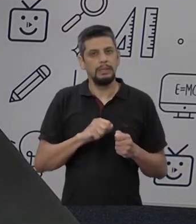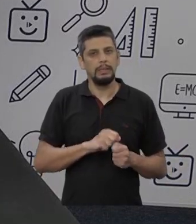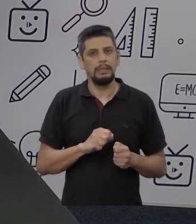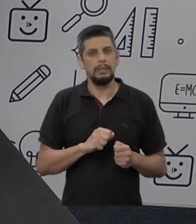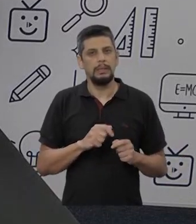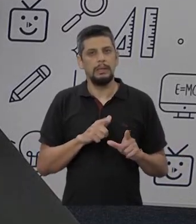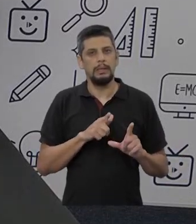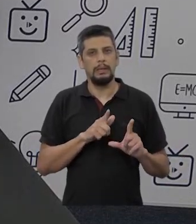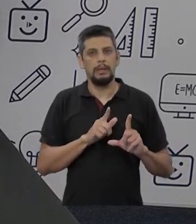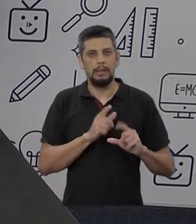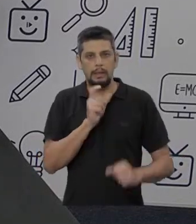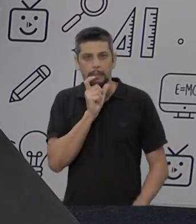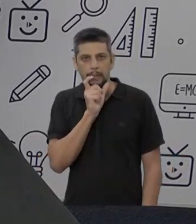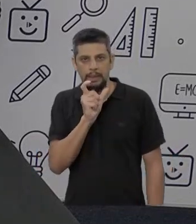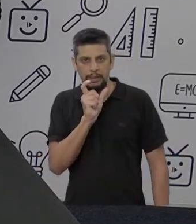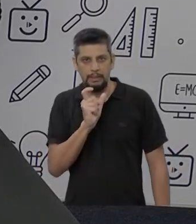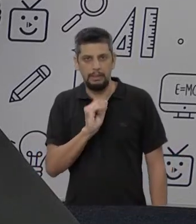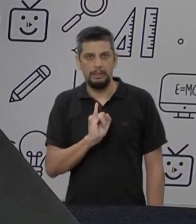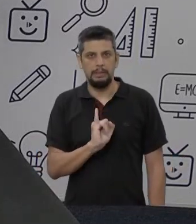I,